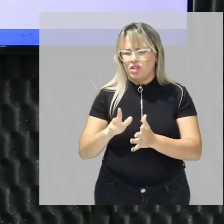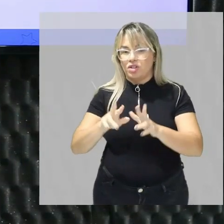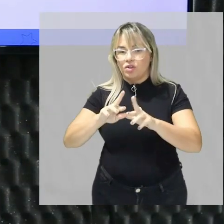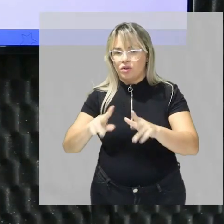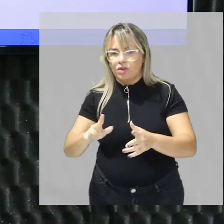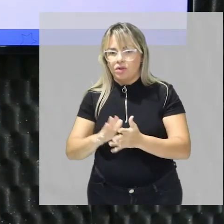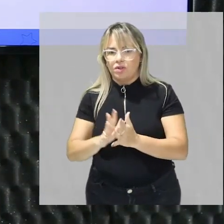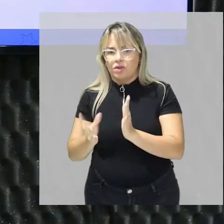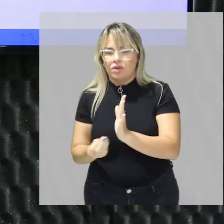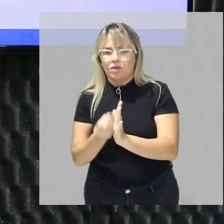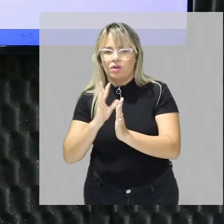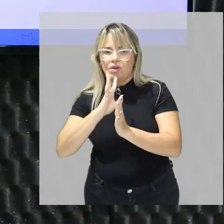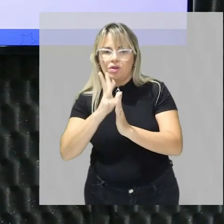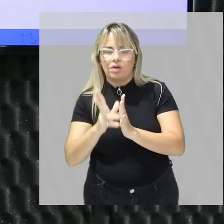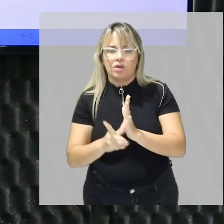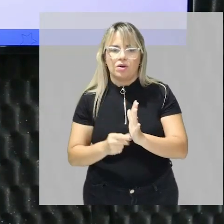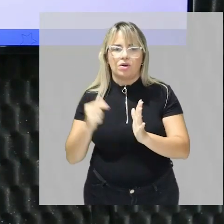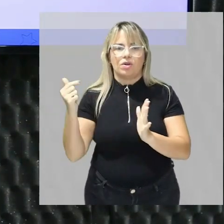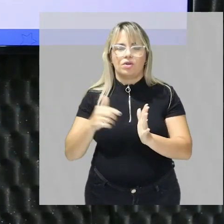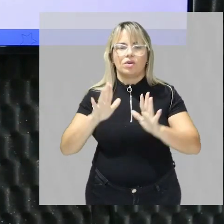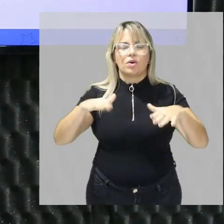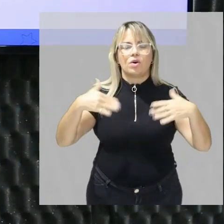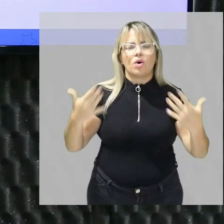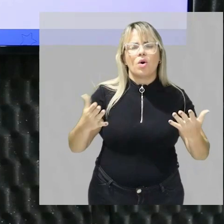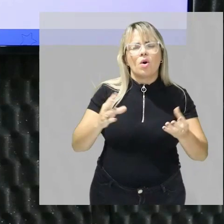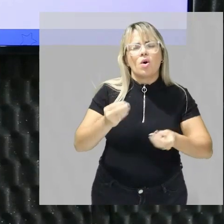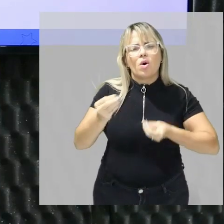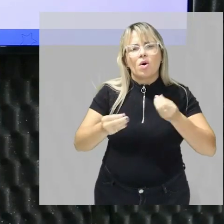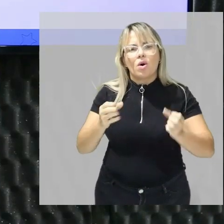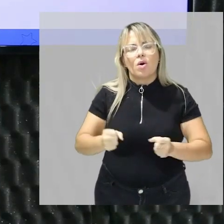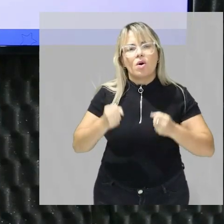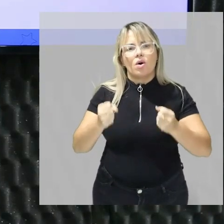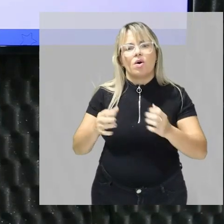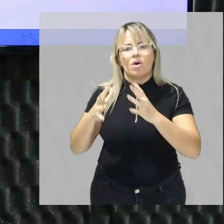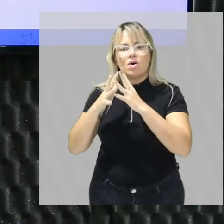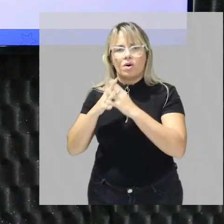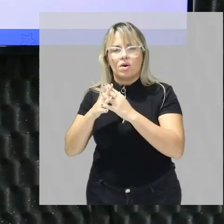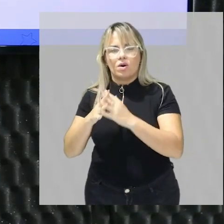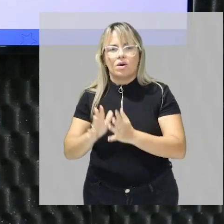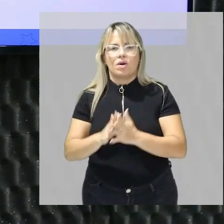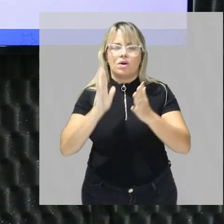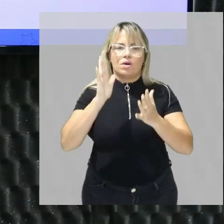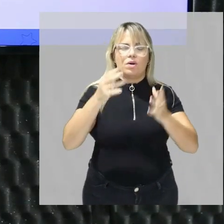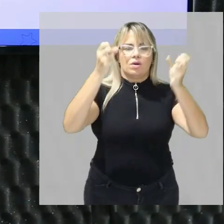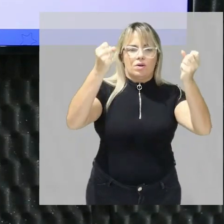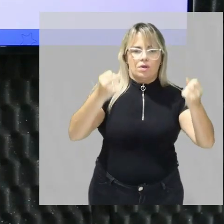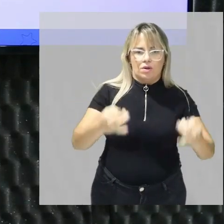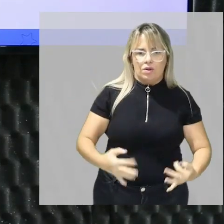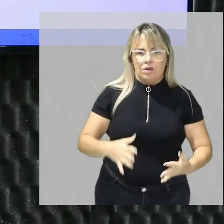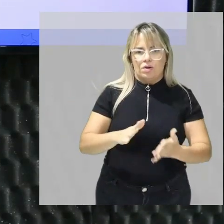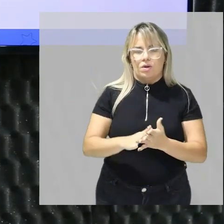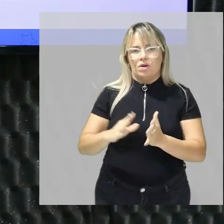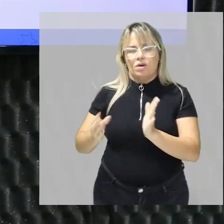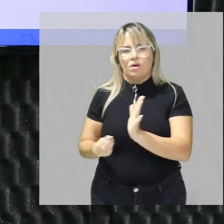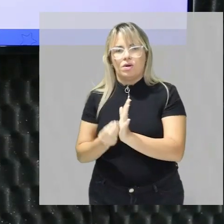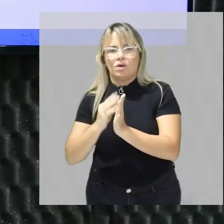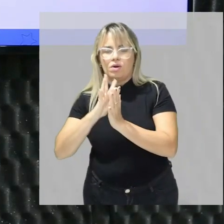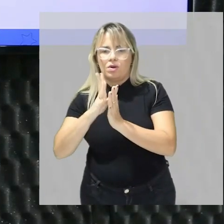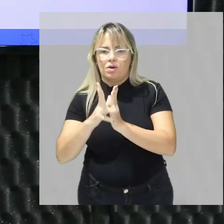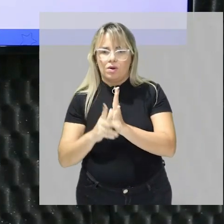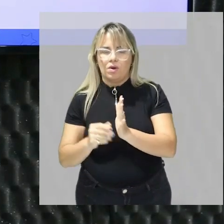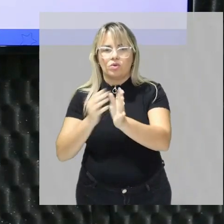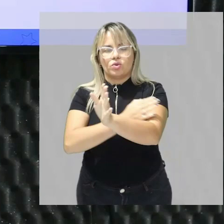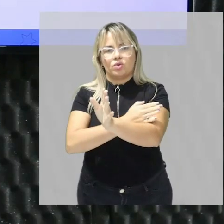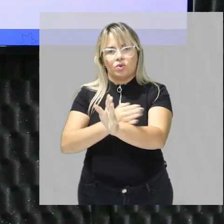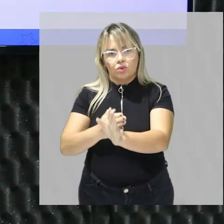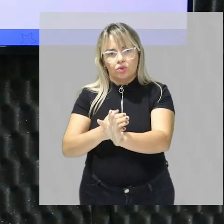gente consegue confundir habitat com nicho? Eu já mencionei para você, já expliquei que o nicho são os hábitos do